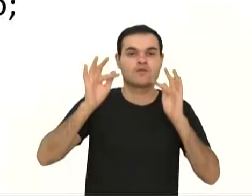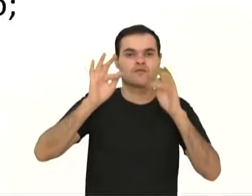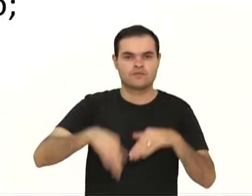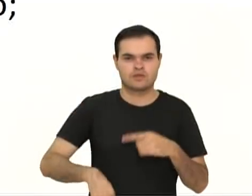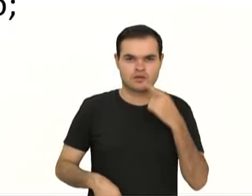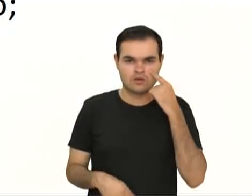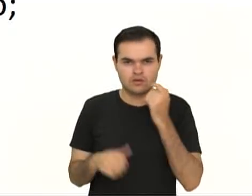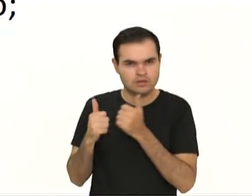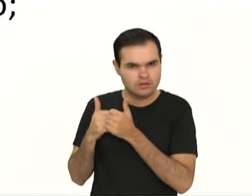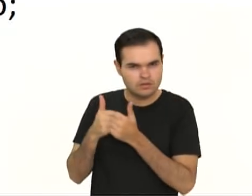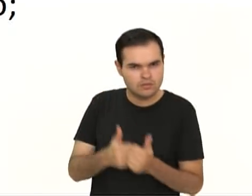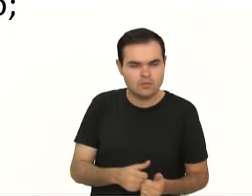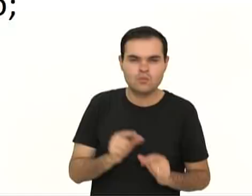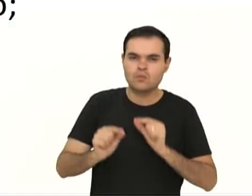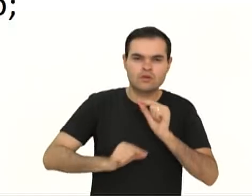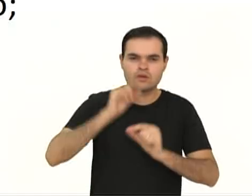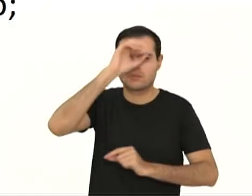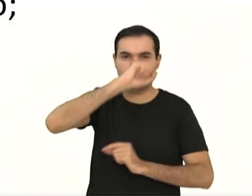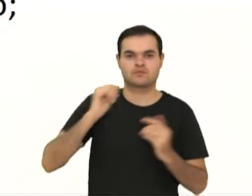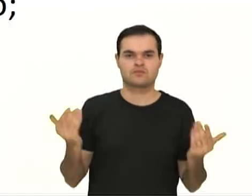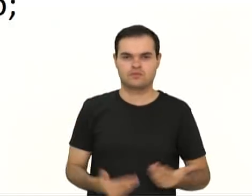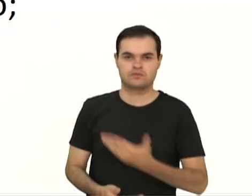Acompanhe comigo o que aprendemos hoje.